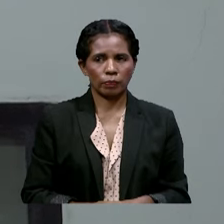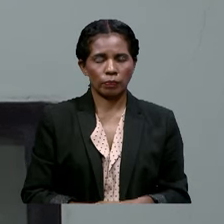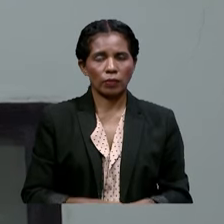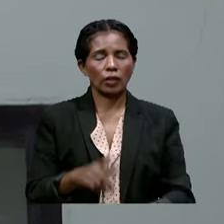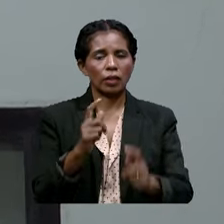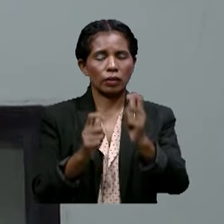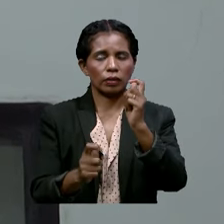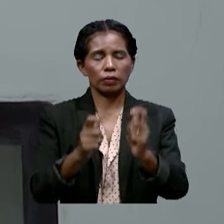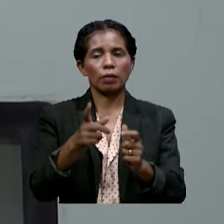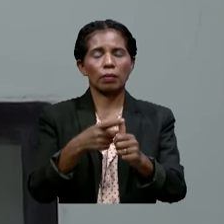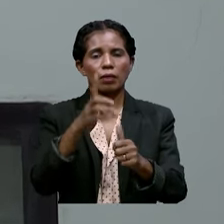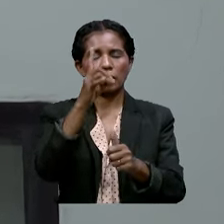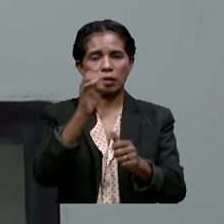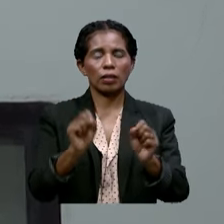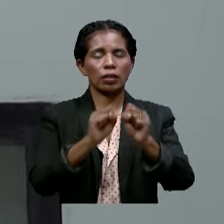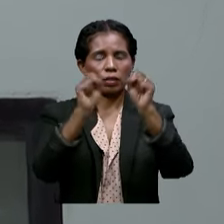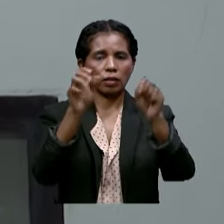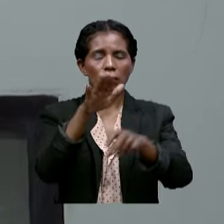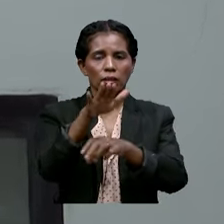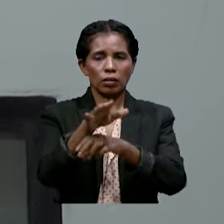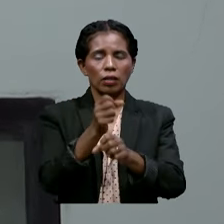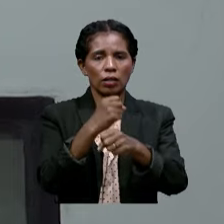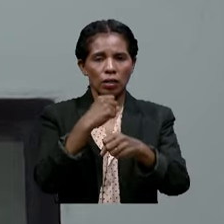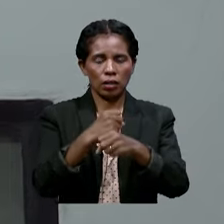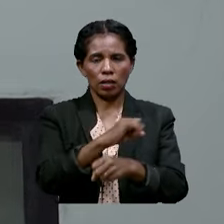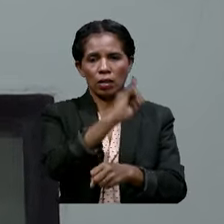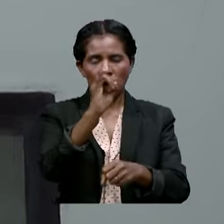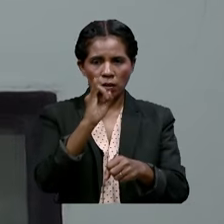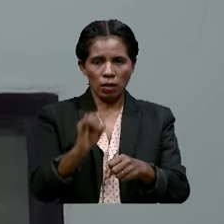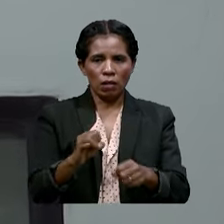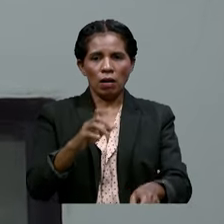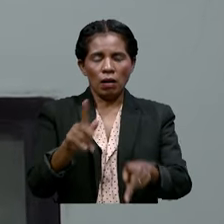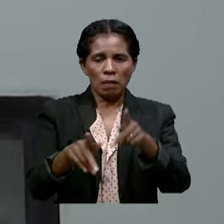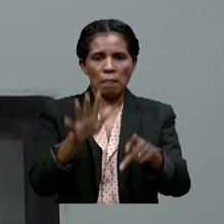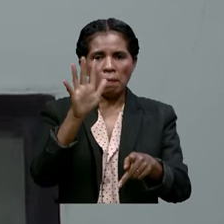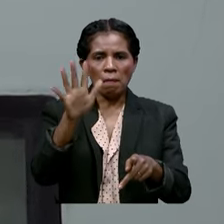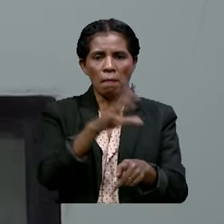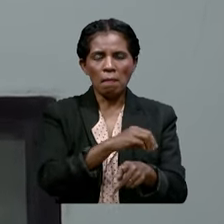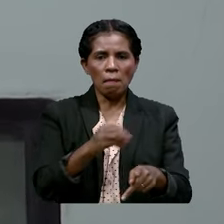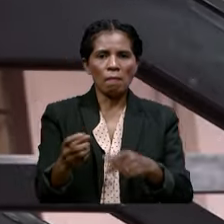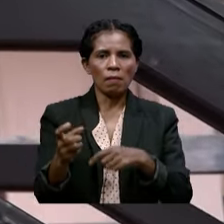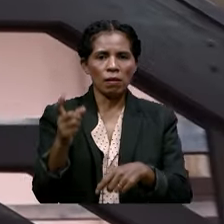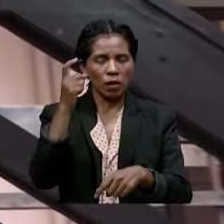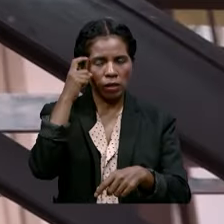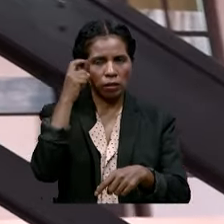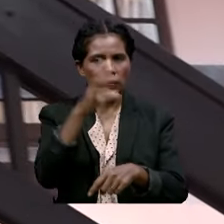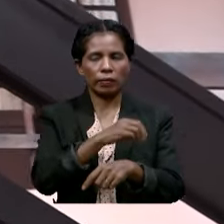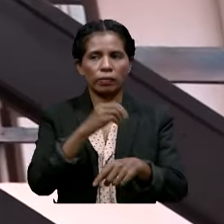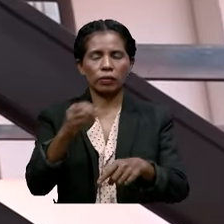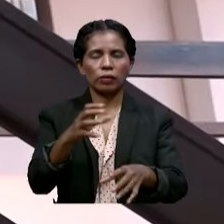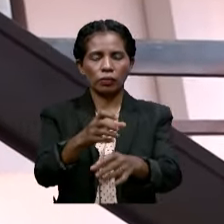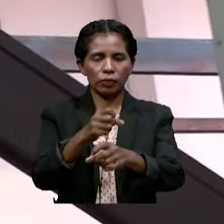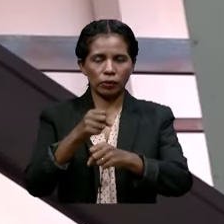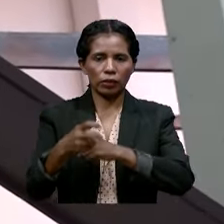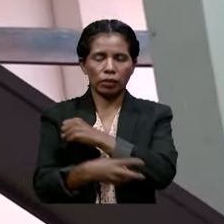Tribunal primeira instância dele e sábado do Raikne, halo interrogatório para Arguido em Lima, neve desconfia comete a caso fute